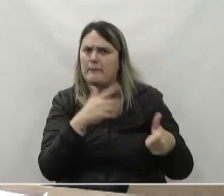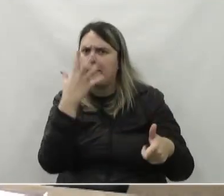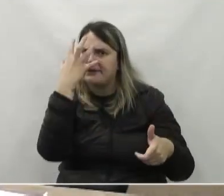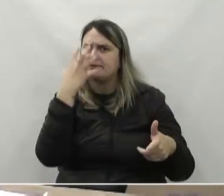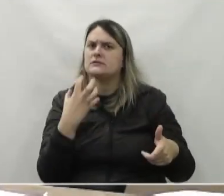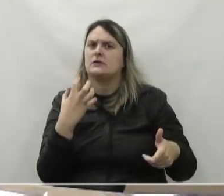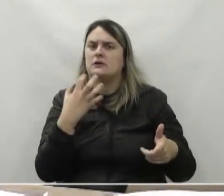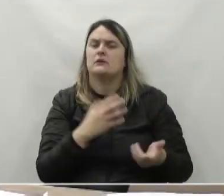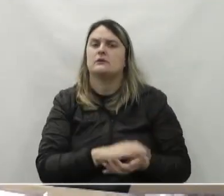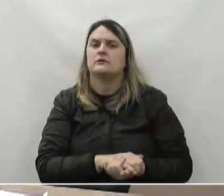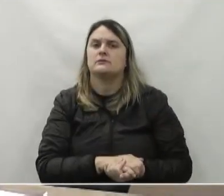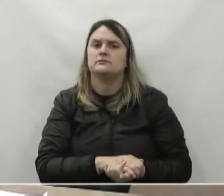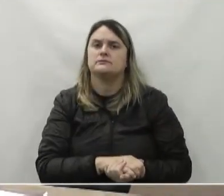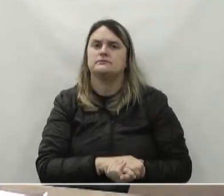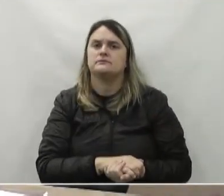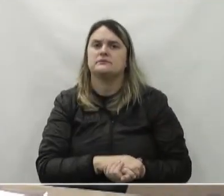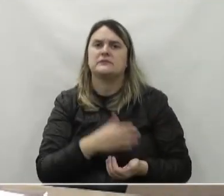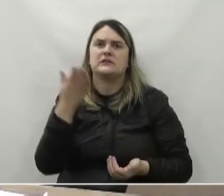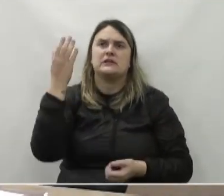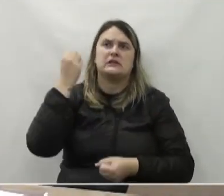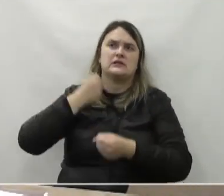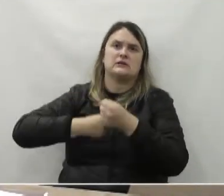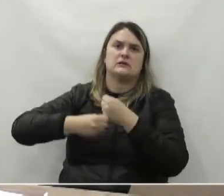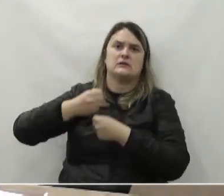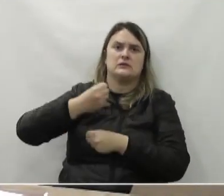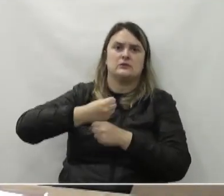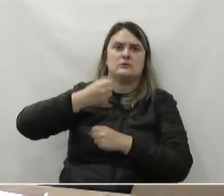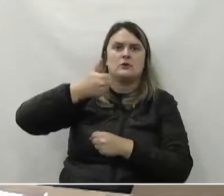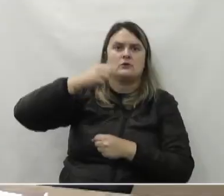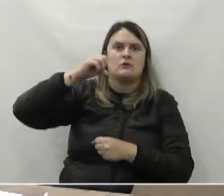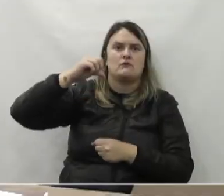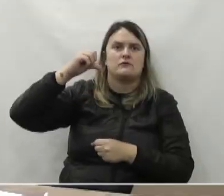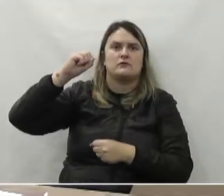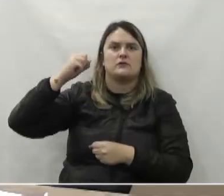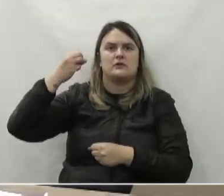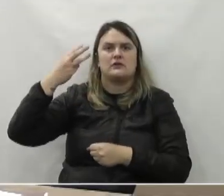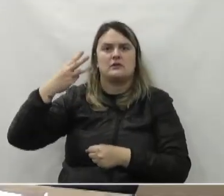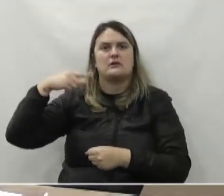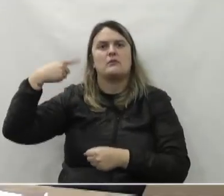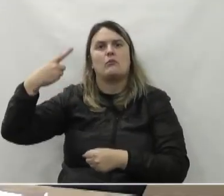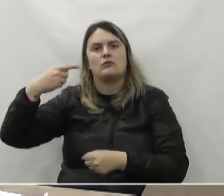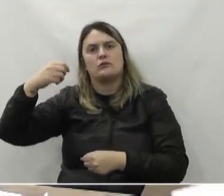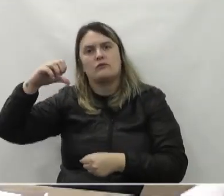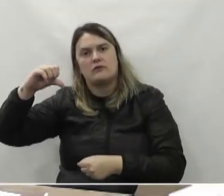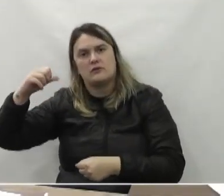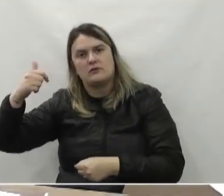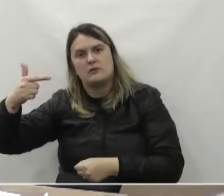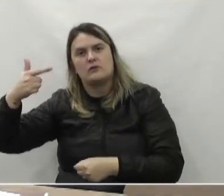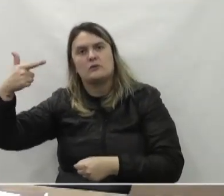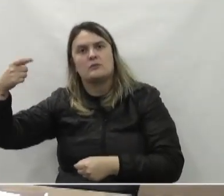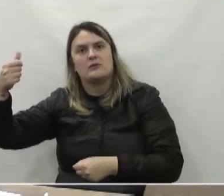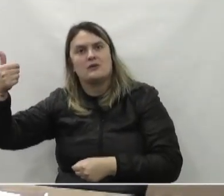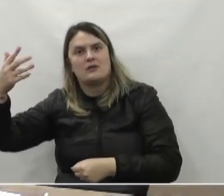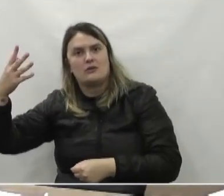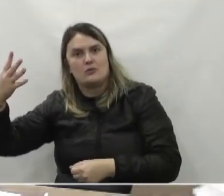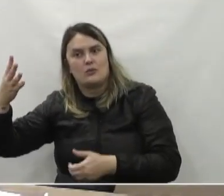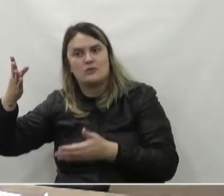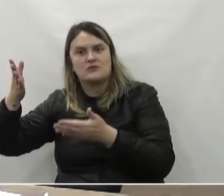né. Tivemos uma grande enchente em 1983, 92, 2014,